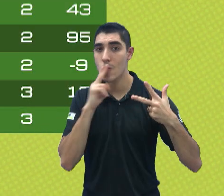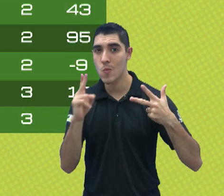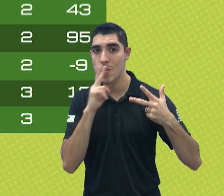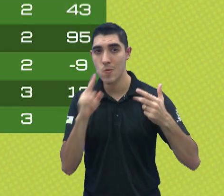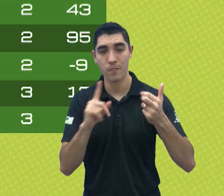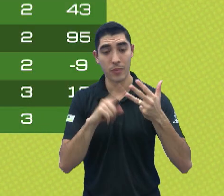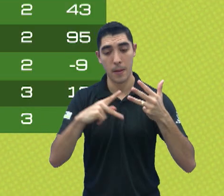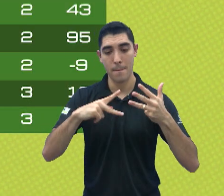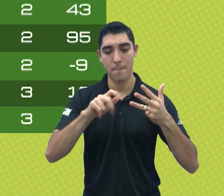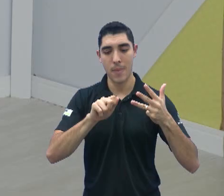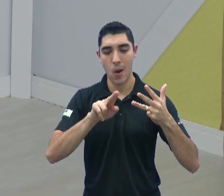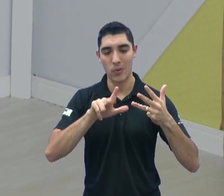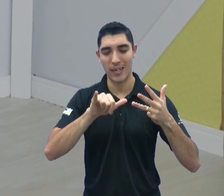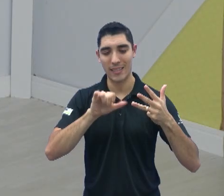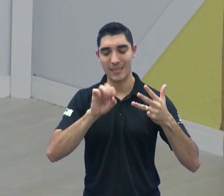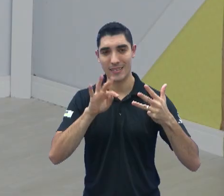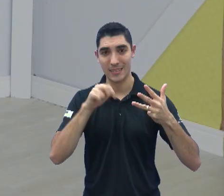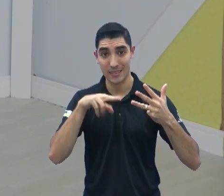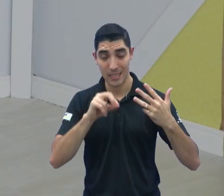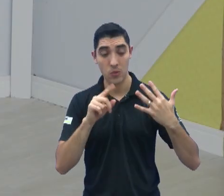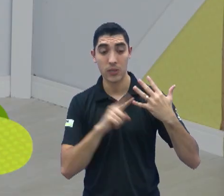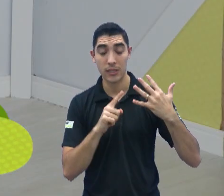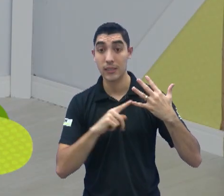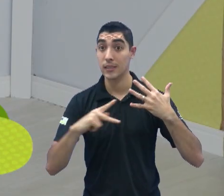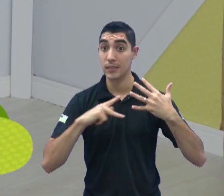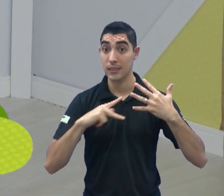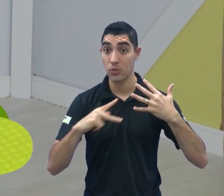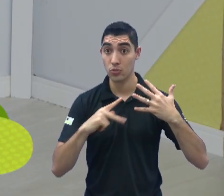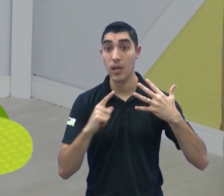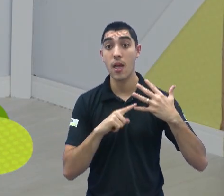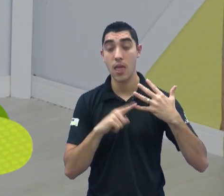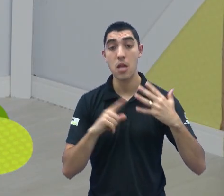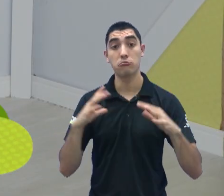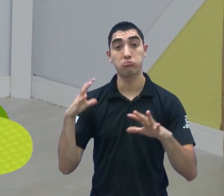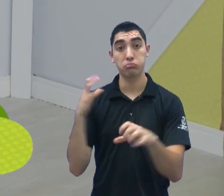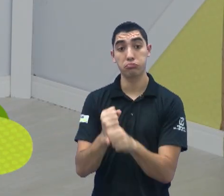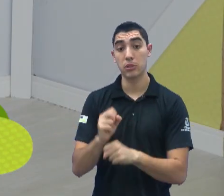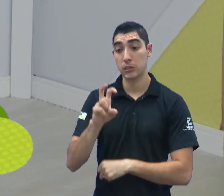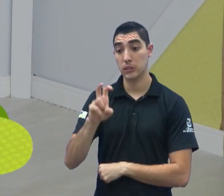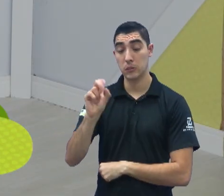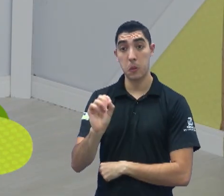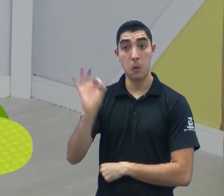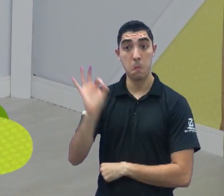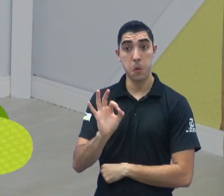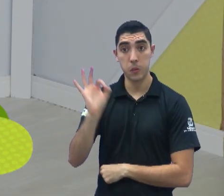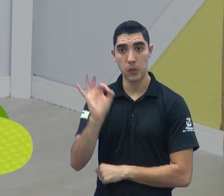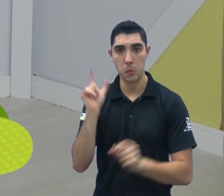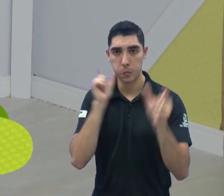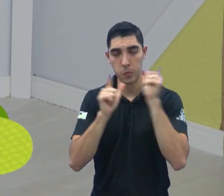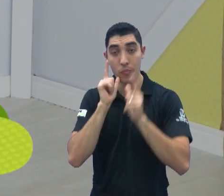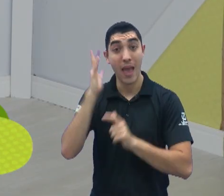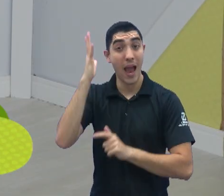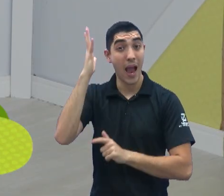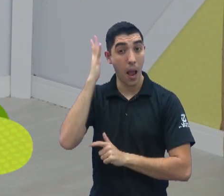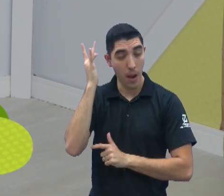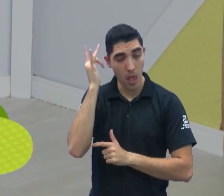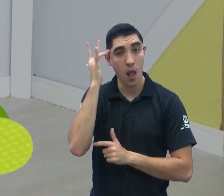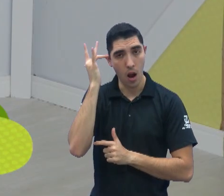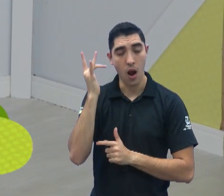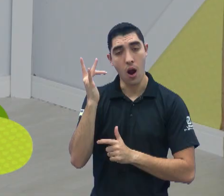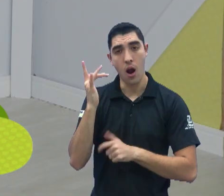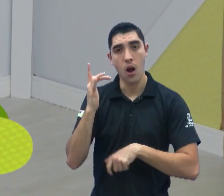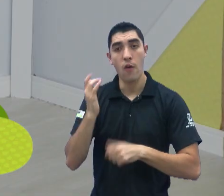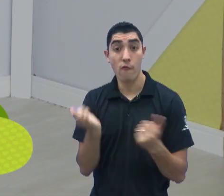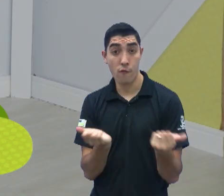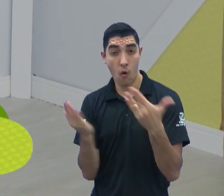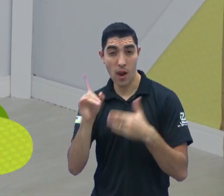São José é o 10º colocado, como eu disse, 50% de aproveitamento. Amanhã no ginásio Vlamir Marques, a gente